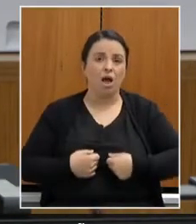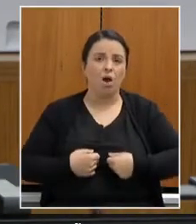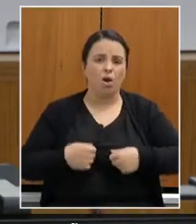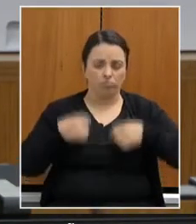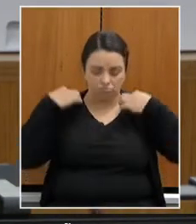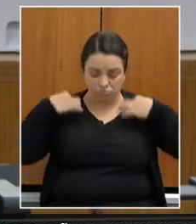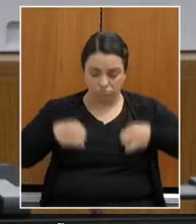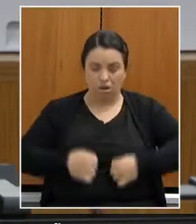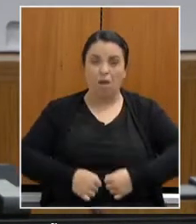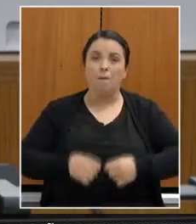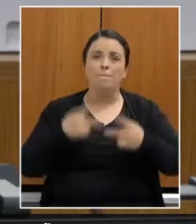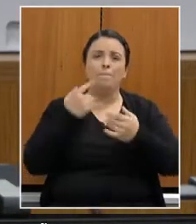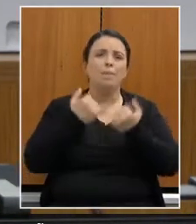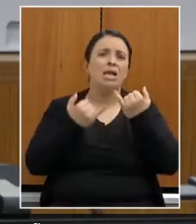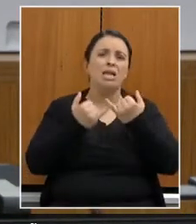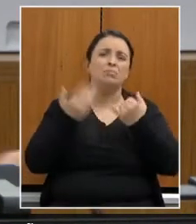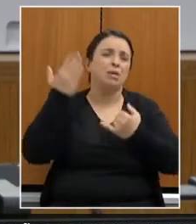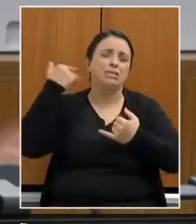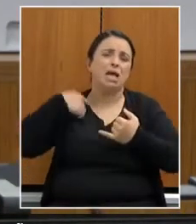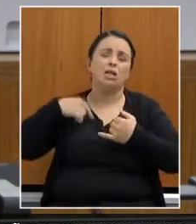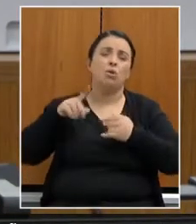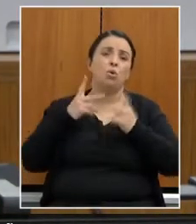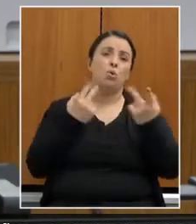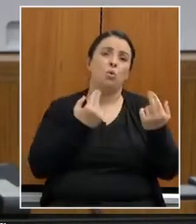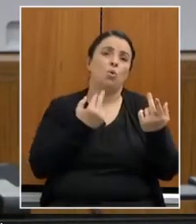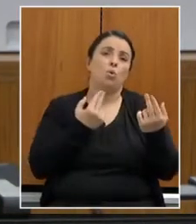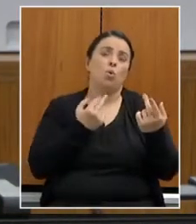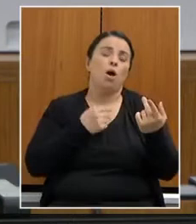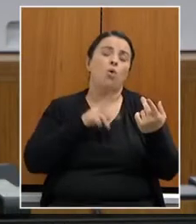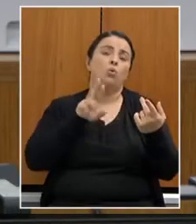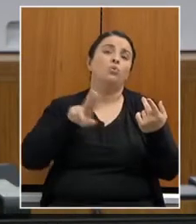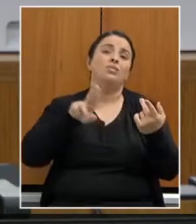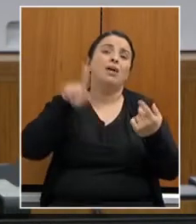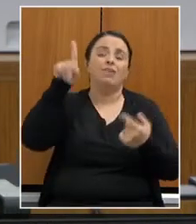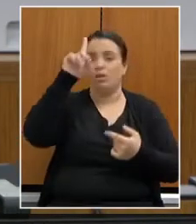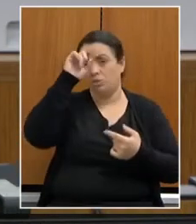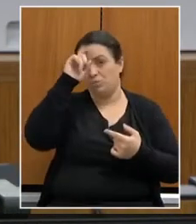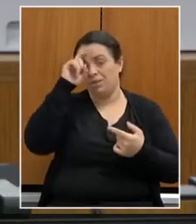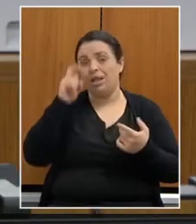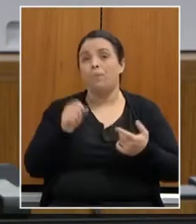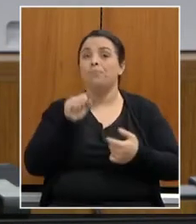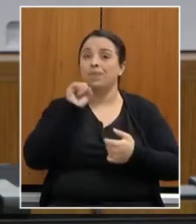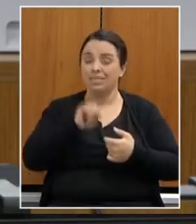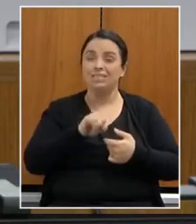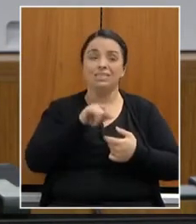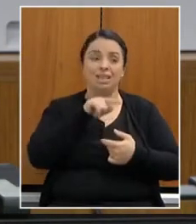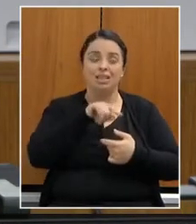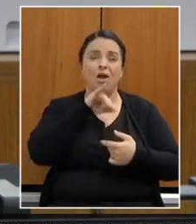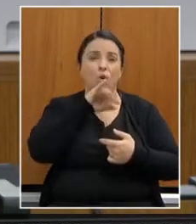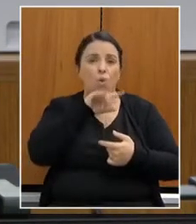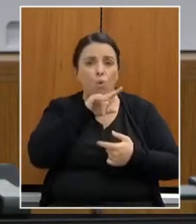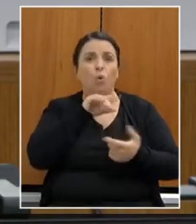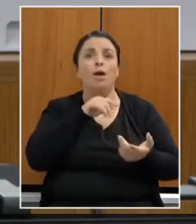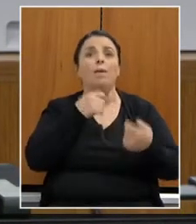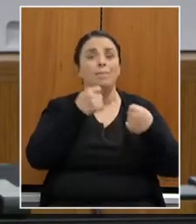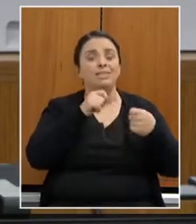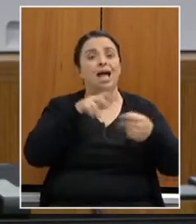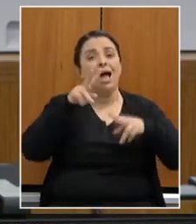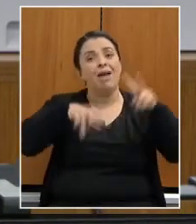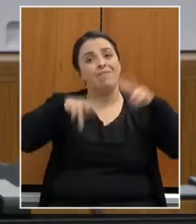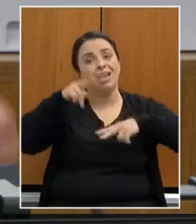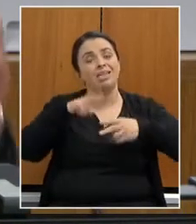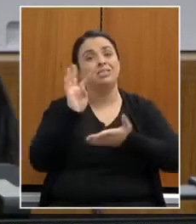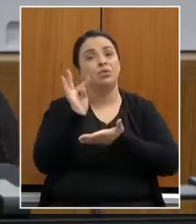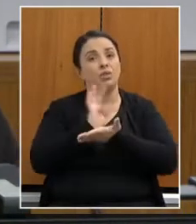de qualquer forma caso haja esse entendimento peço para que mande para avaliação técnica da secretaria para ver se ele está